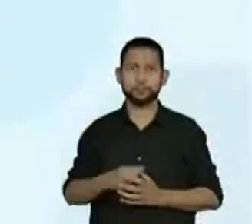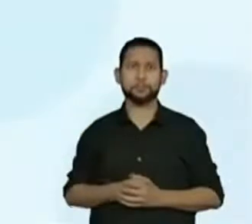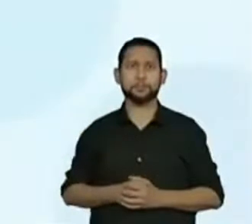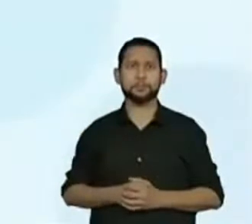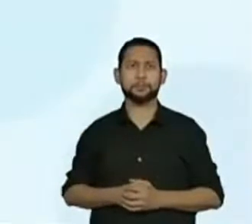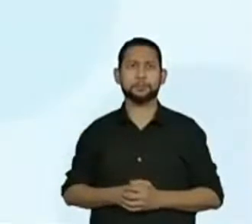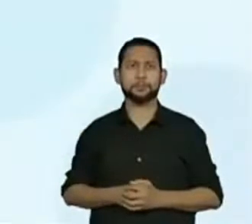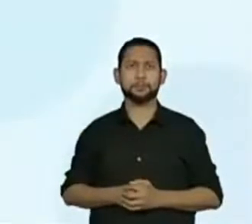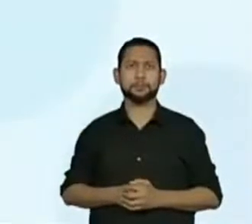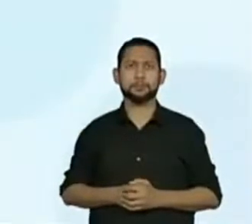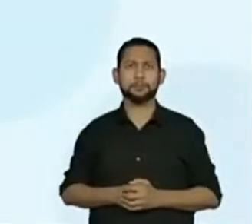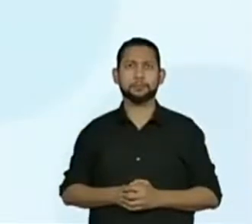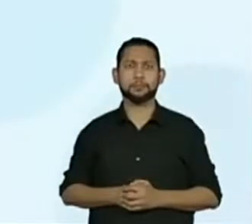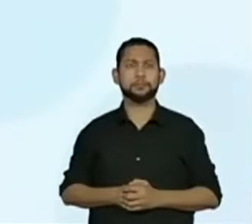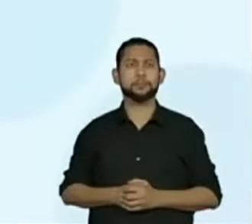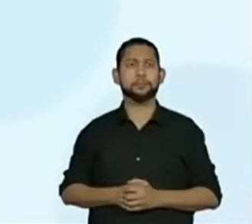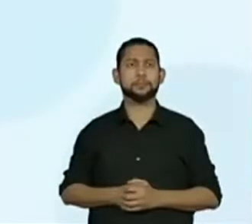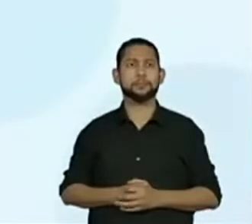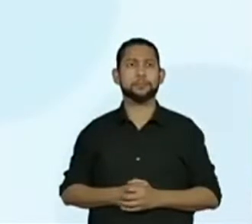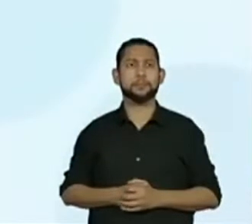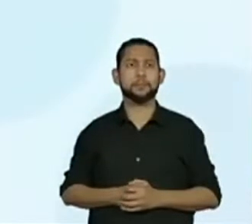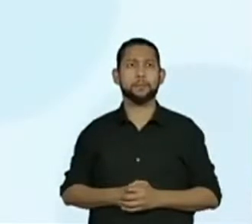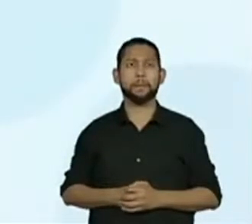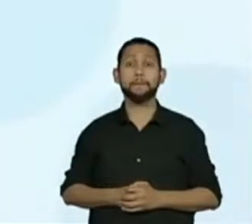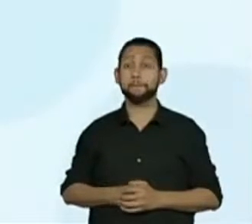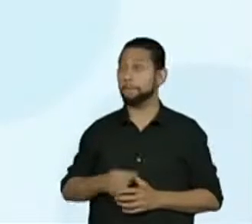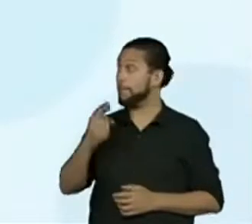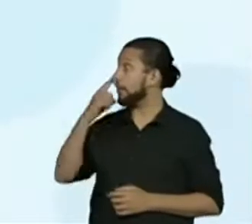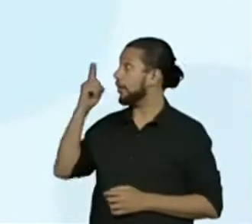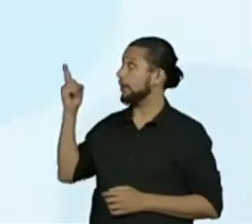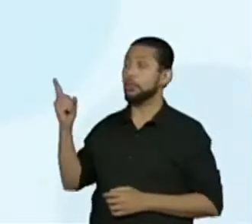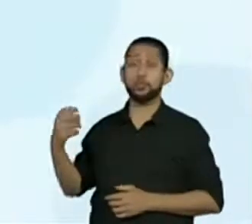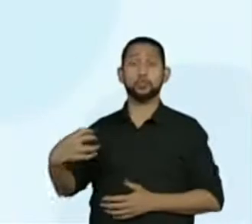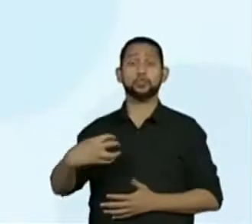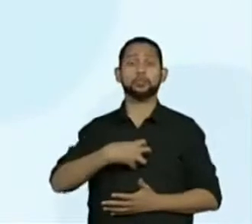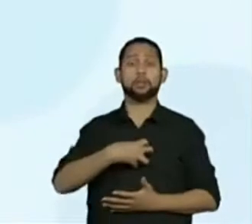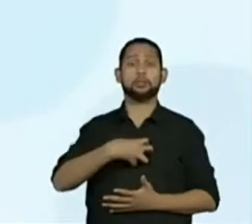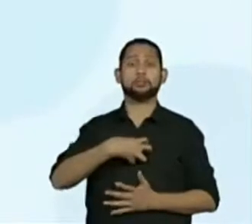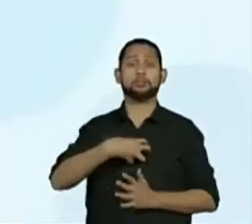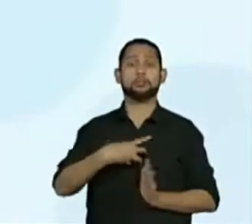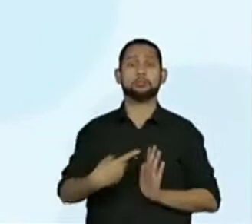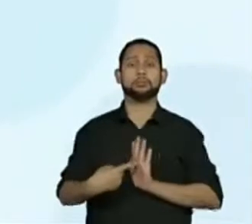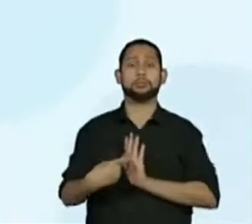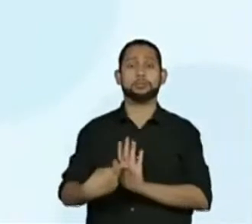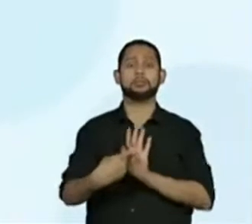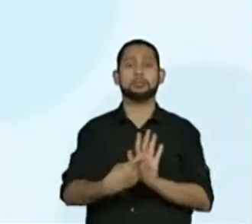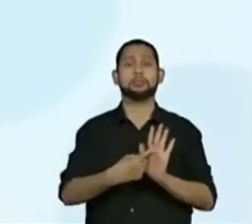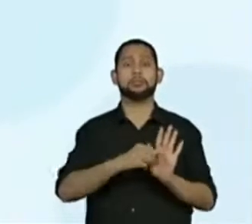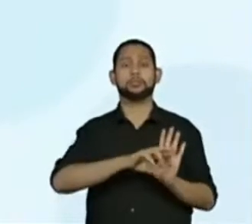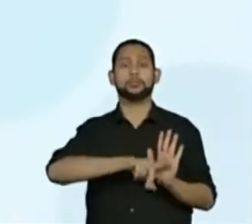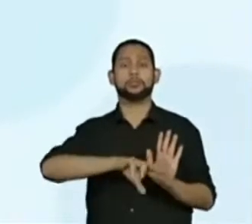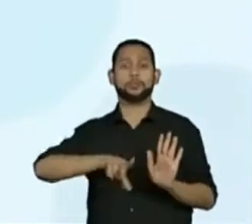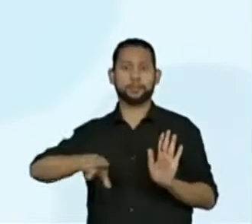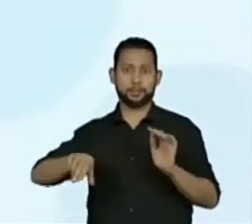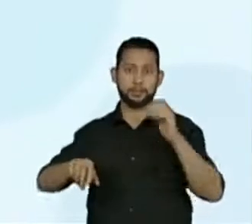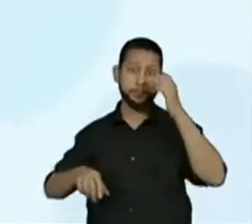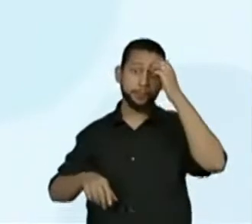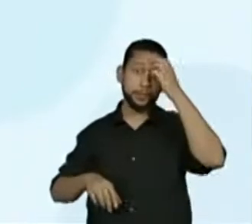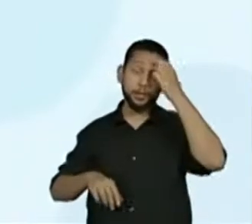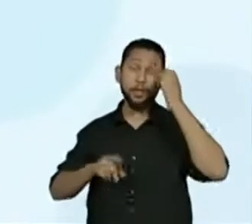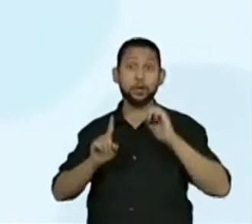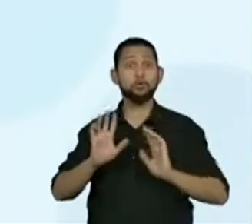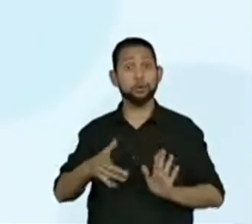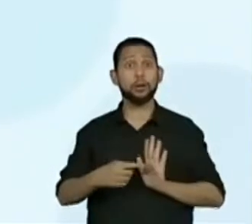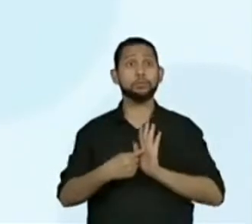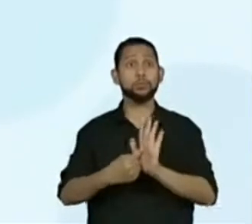para vocês formatos e bom então os formatos Na verdade eu